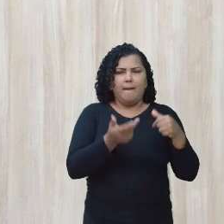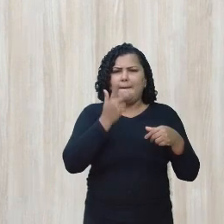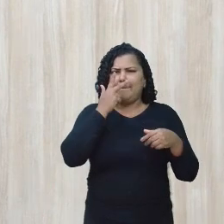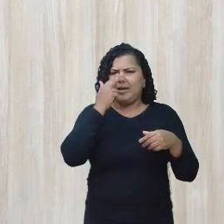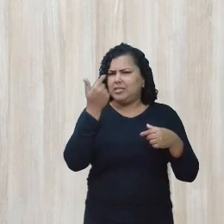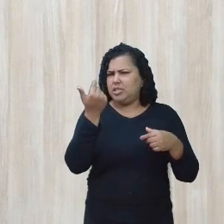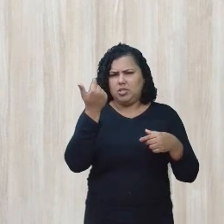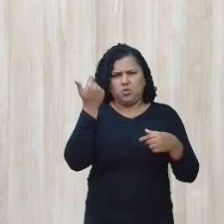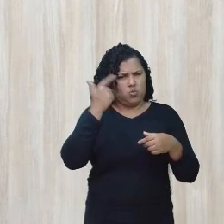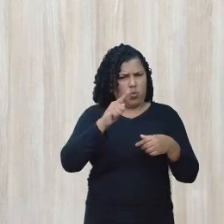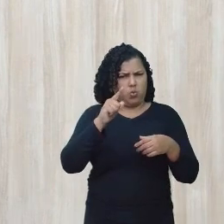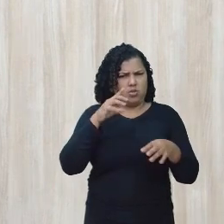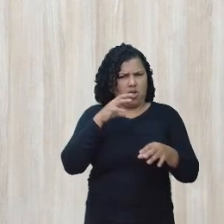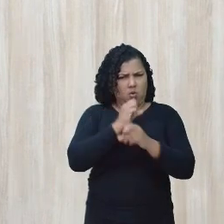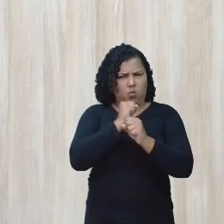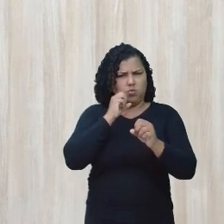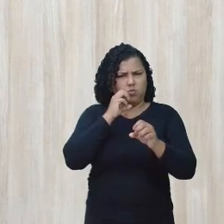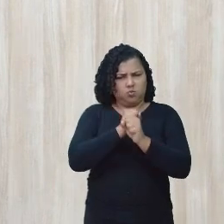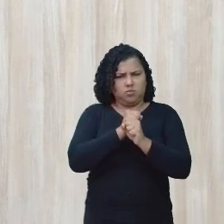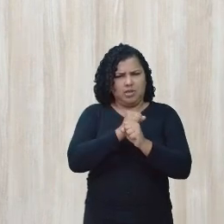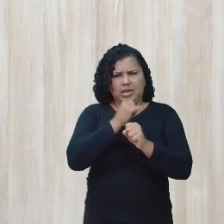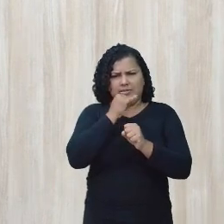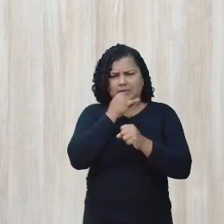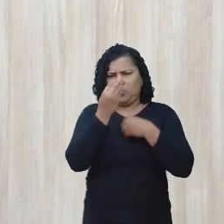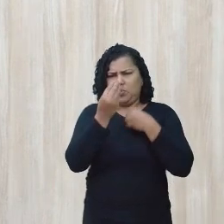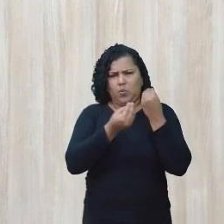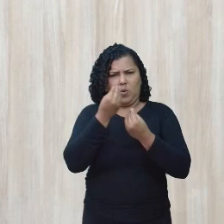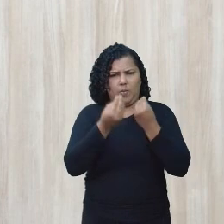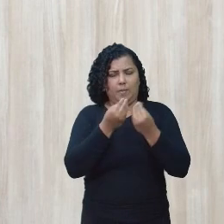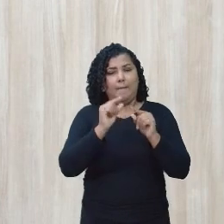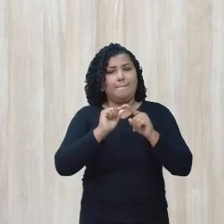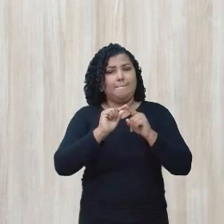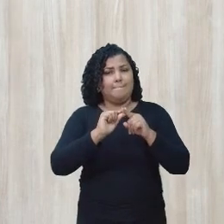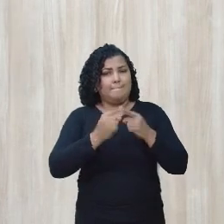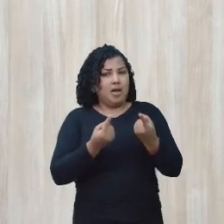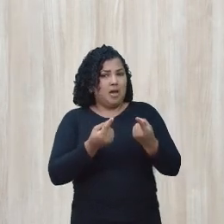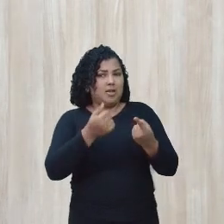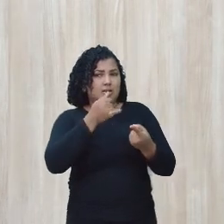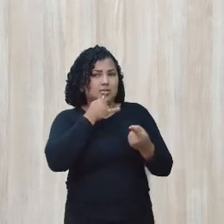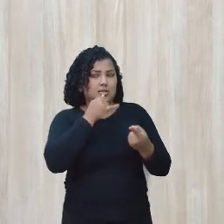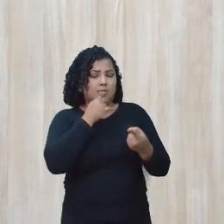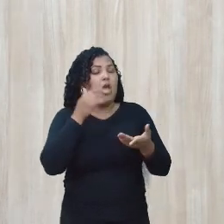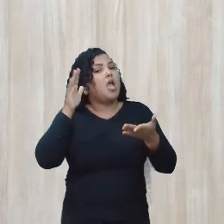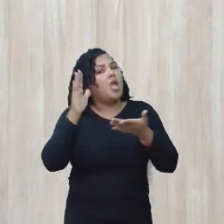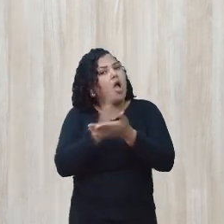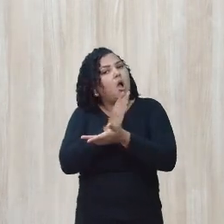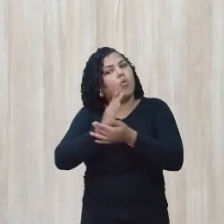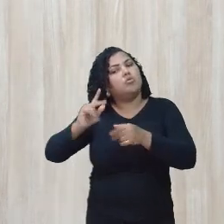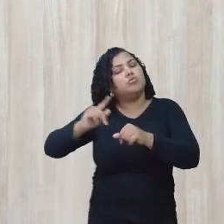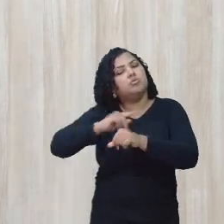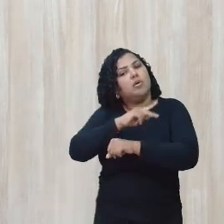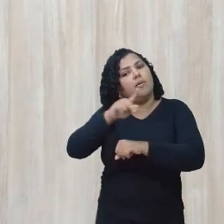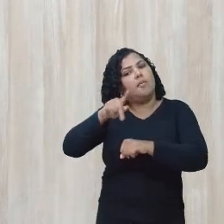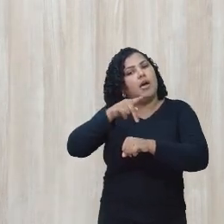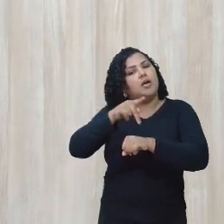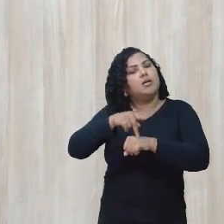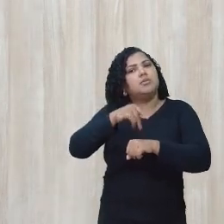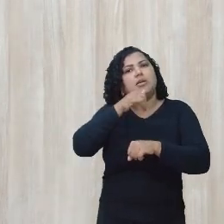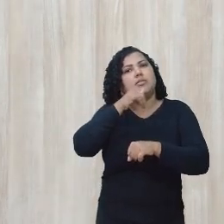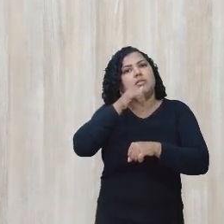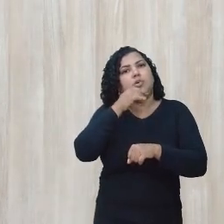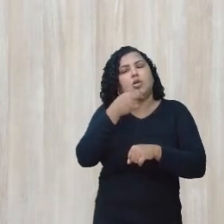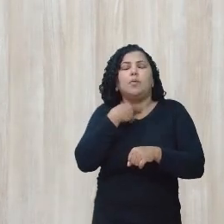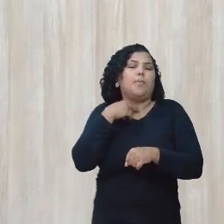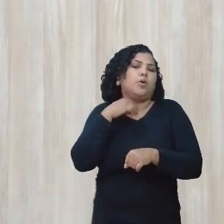ser incontável. Porque você usa xícara, você usa colher de açúcar, não é isso? Porém, em muitos países, novamente, que não podemos